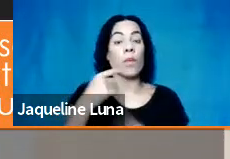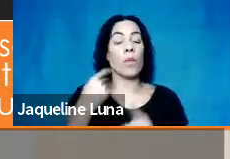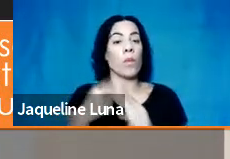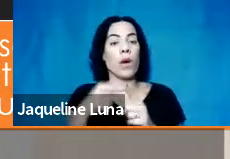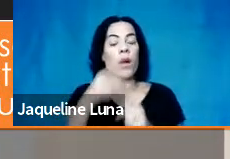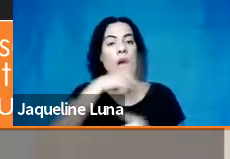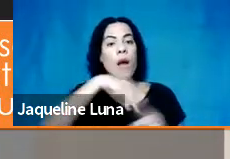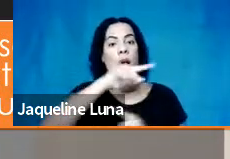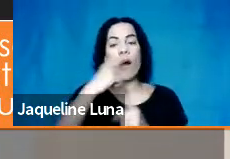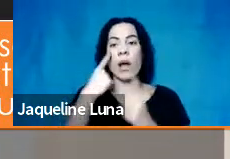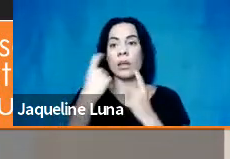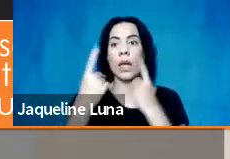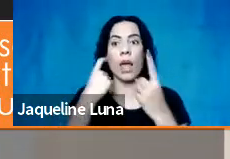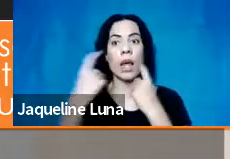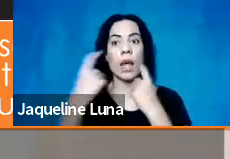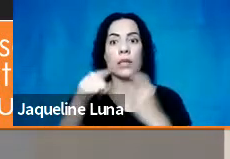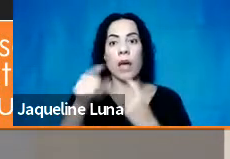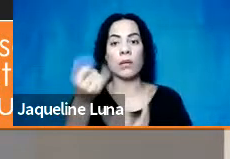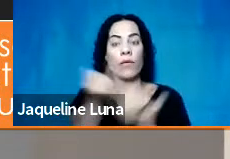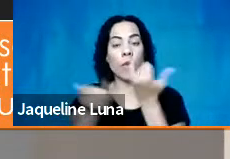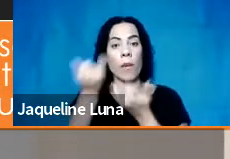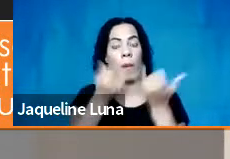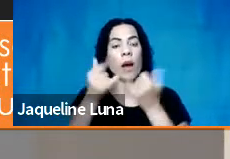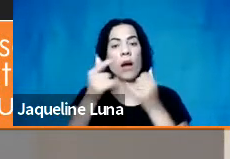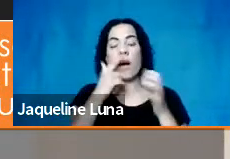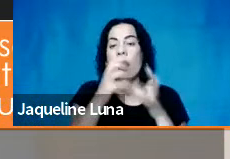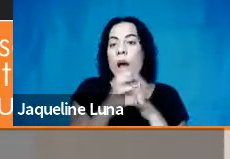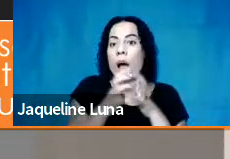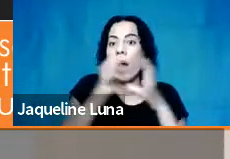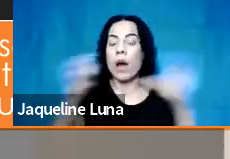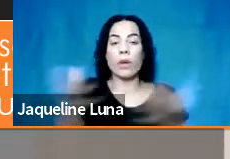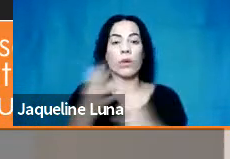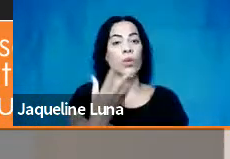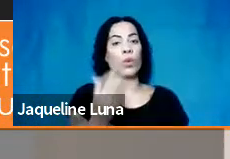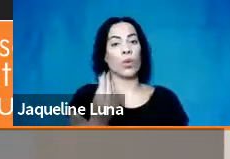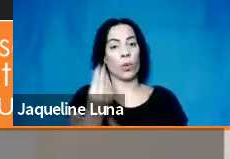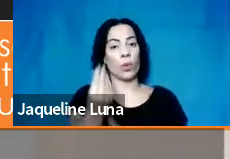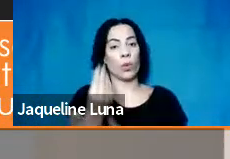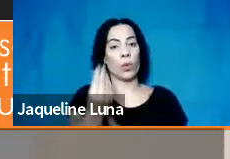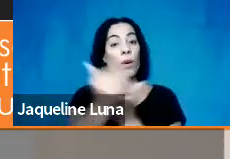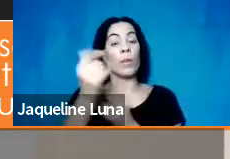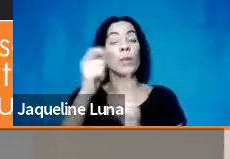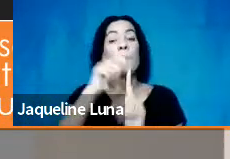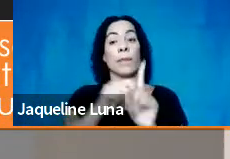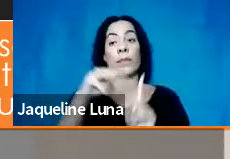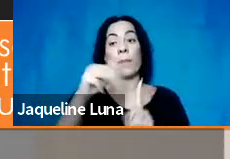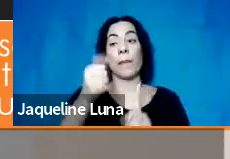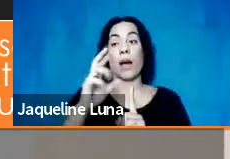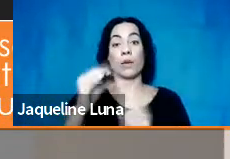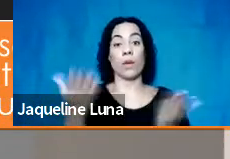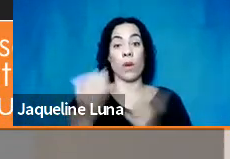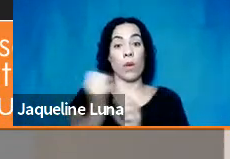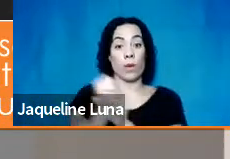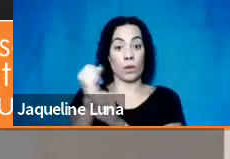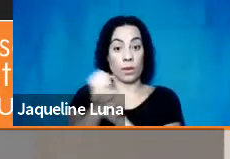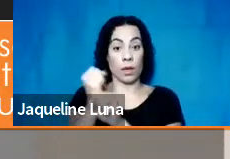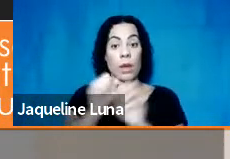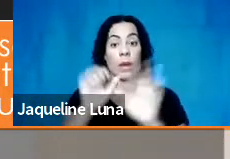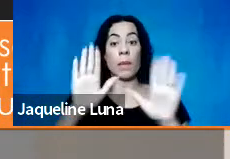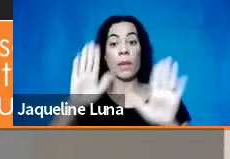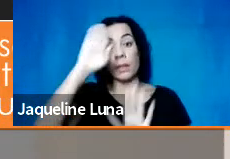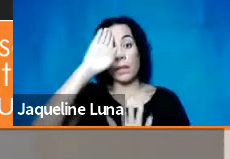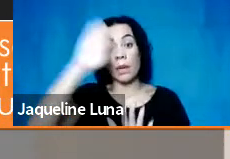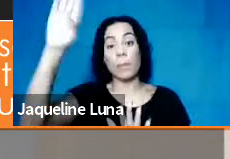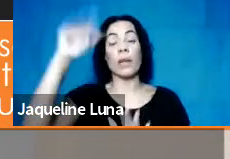nesse observatório, nesse boletim, ele cresceu muito a partir de março desse ano, mas principalmente a